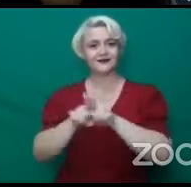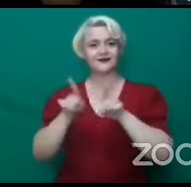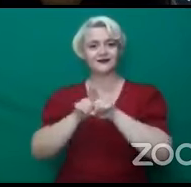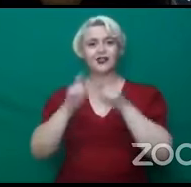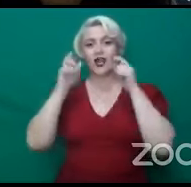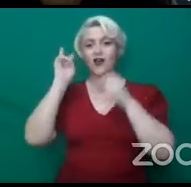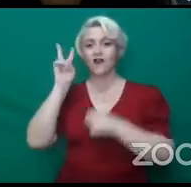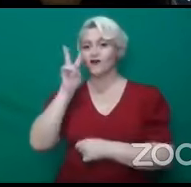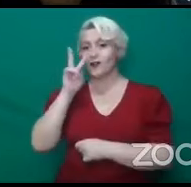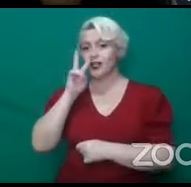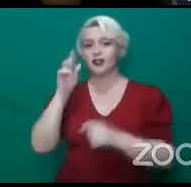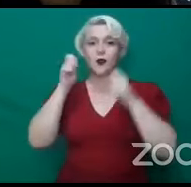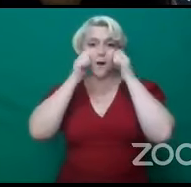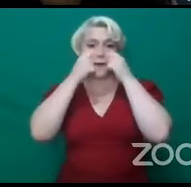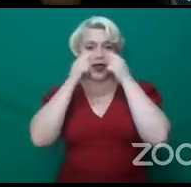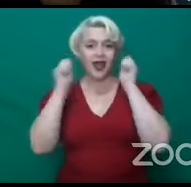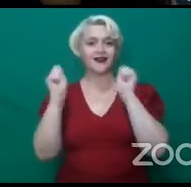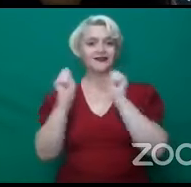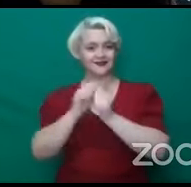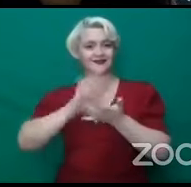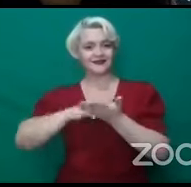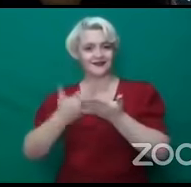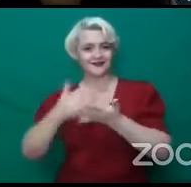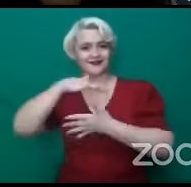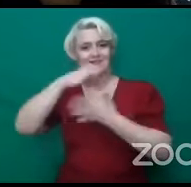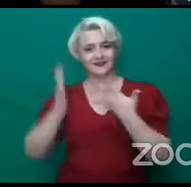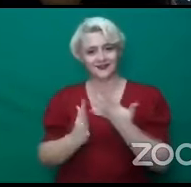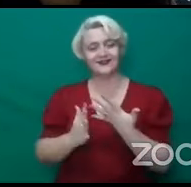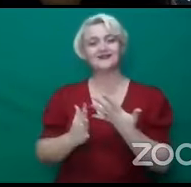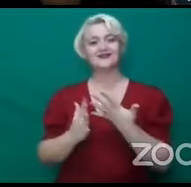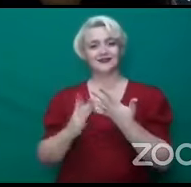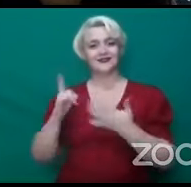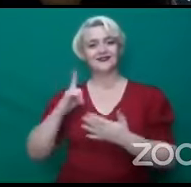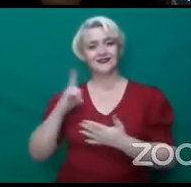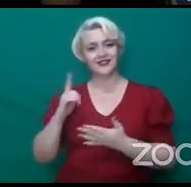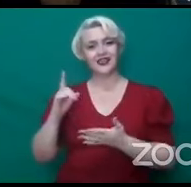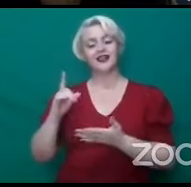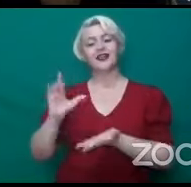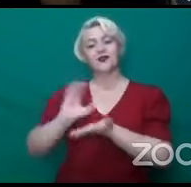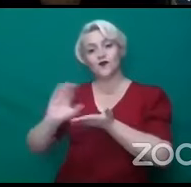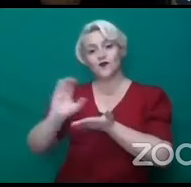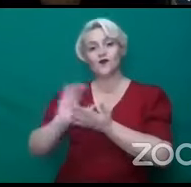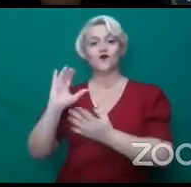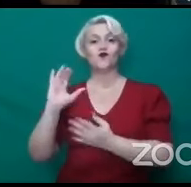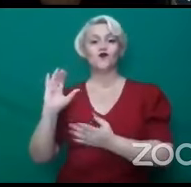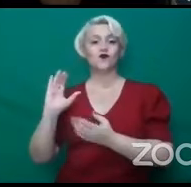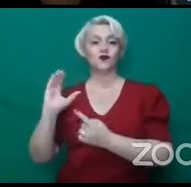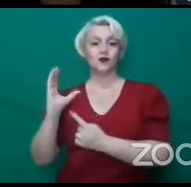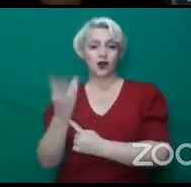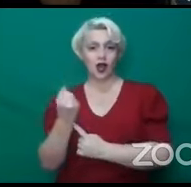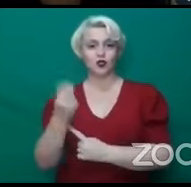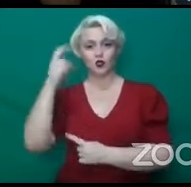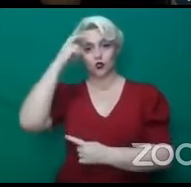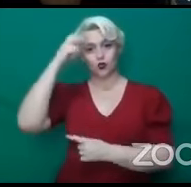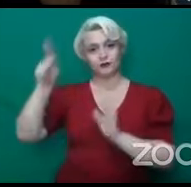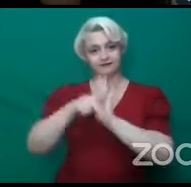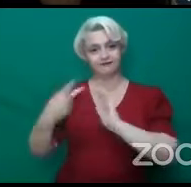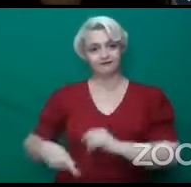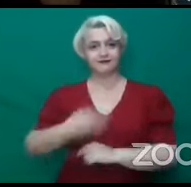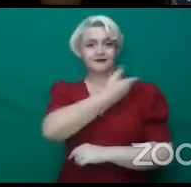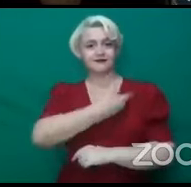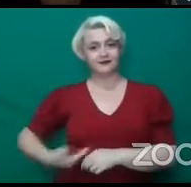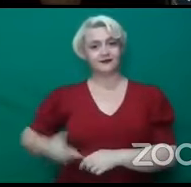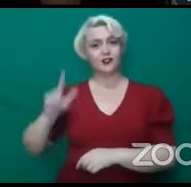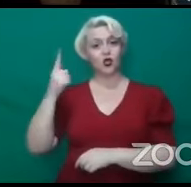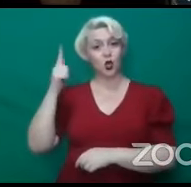o Vinícius e a Maria também. E nós temos o apoio do Fundo Institucional do Fundo de Arte e Cultura do Estado de Goiás